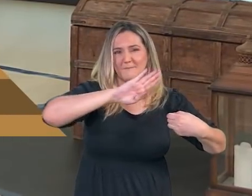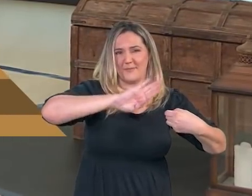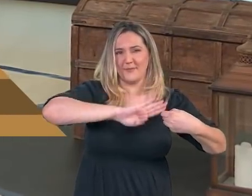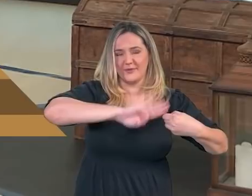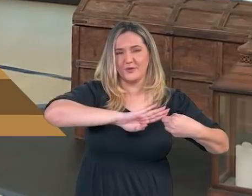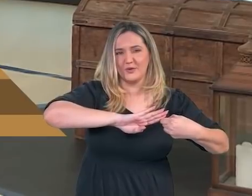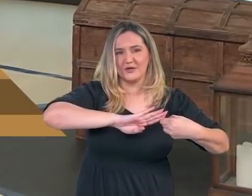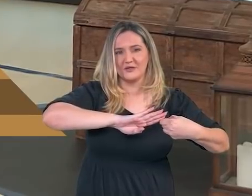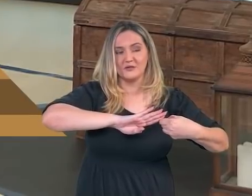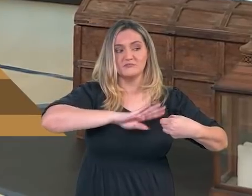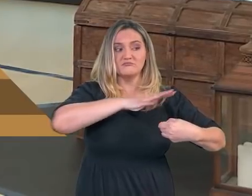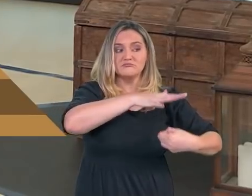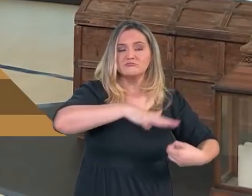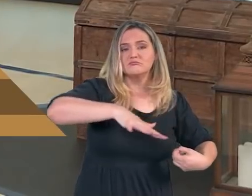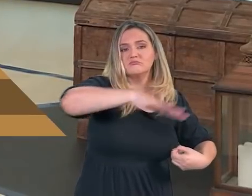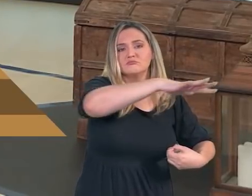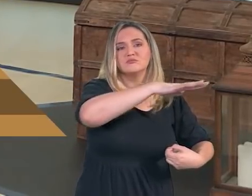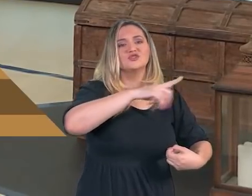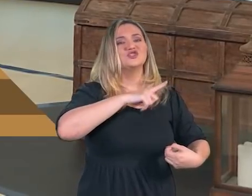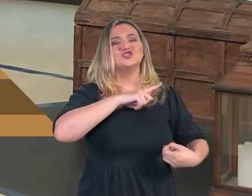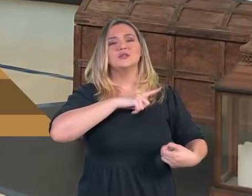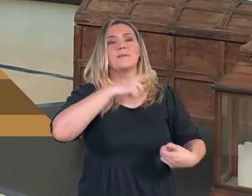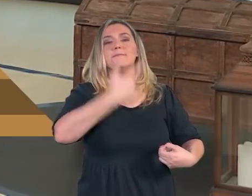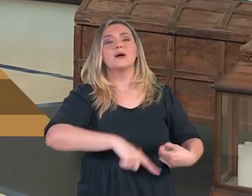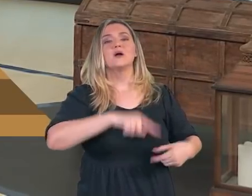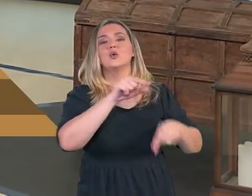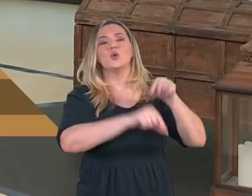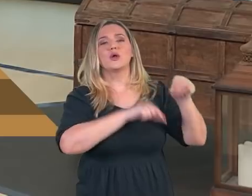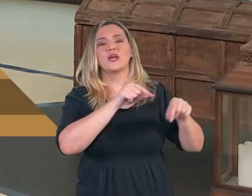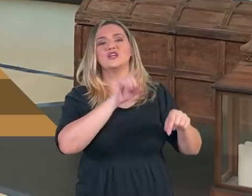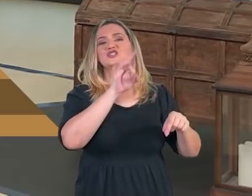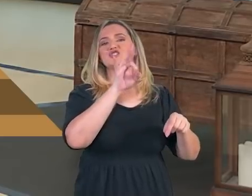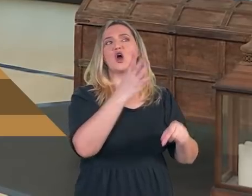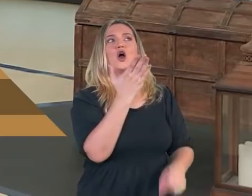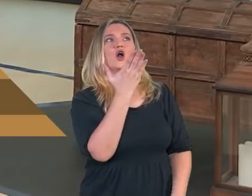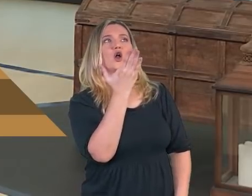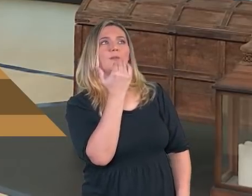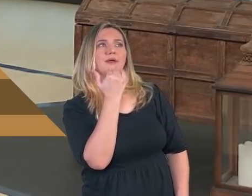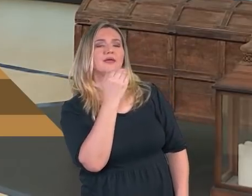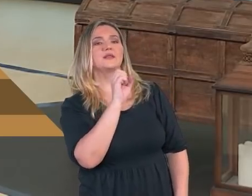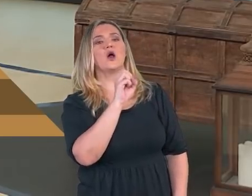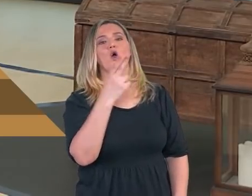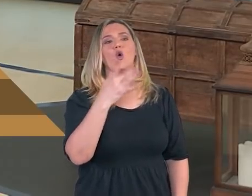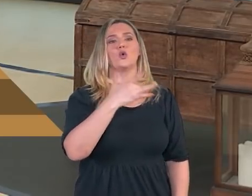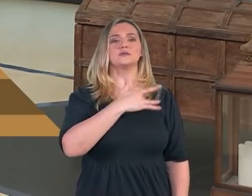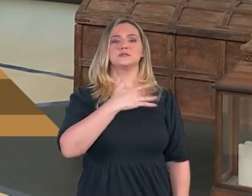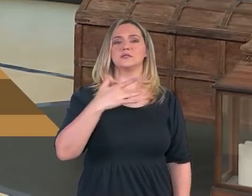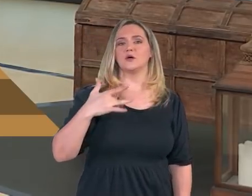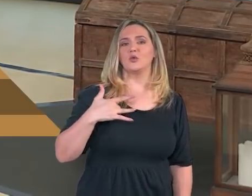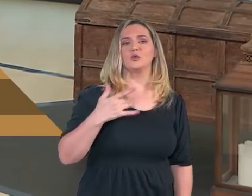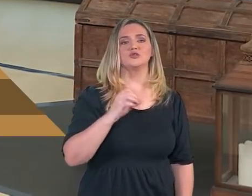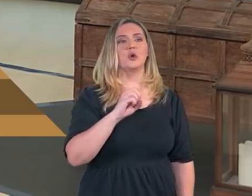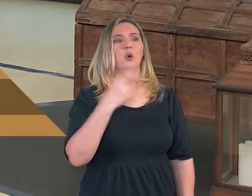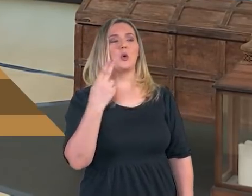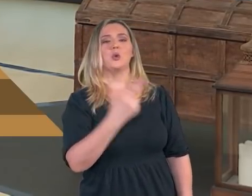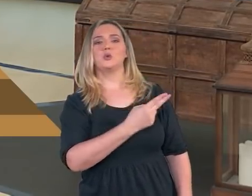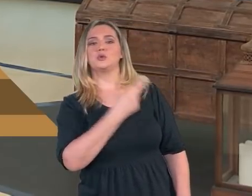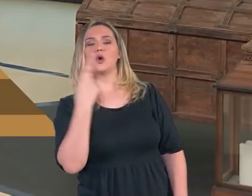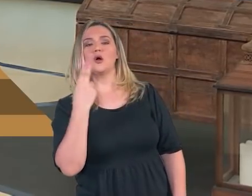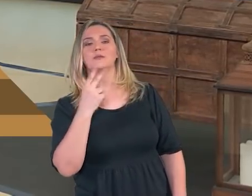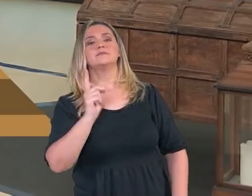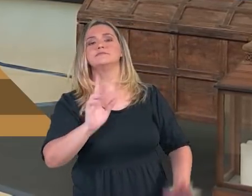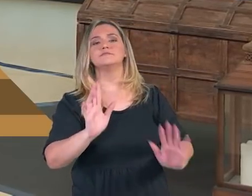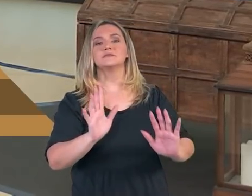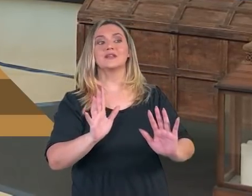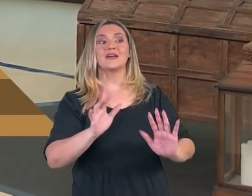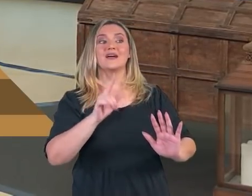anterior. Você viu que ali estava em voga mais do que uma questão de cardápio ou uma questão de saúde. Ali a questão central não